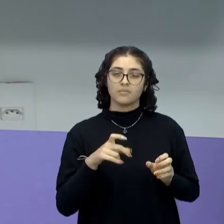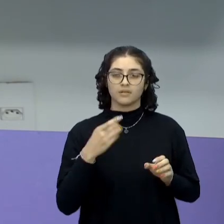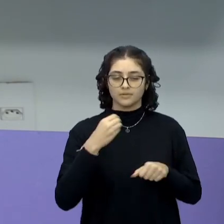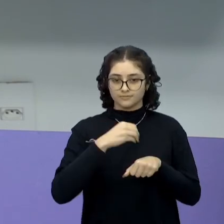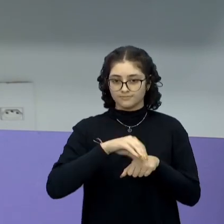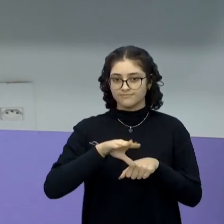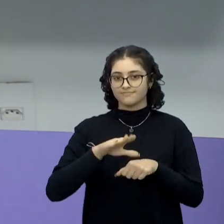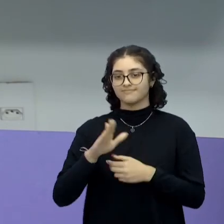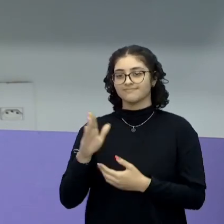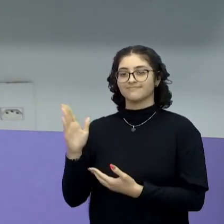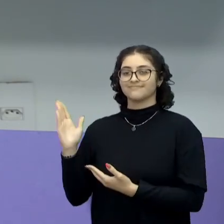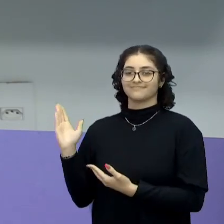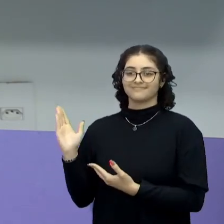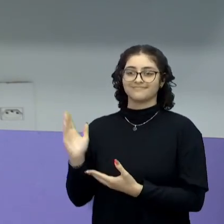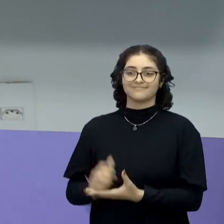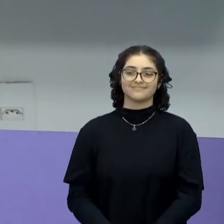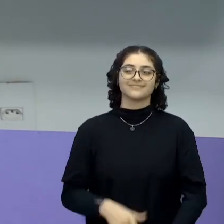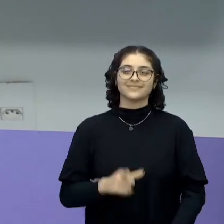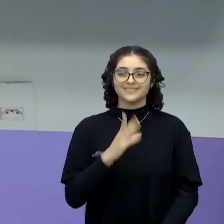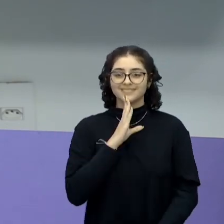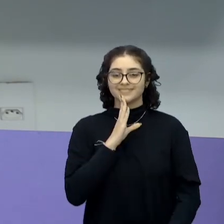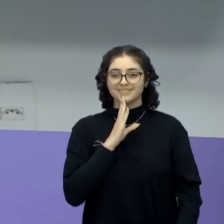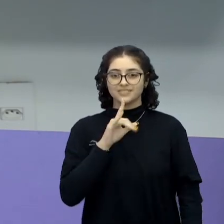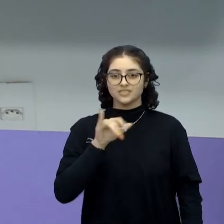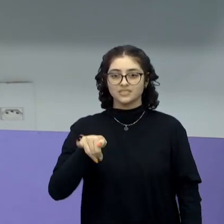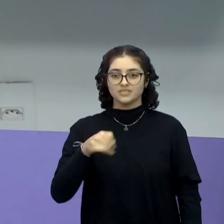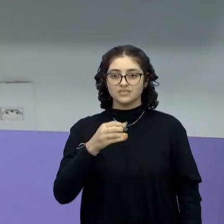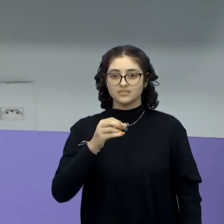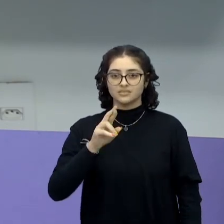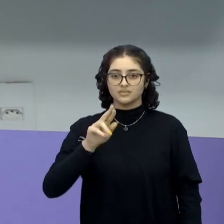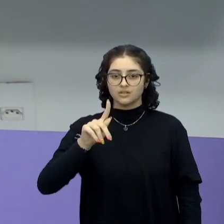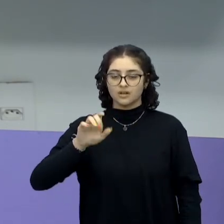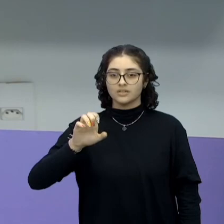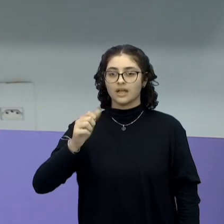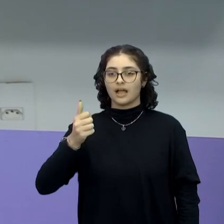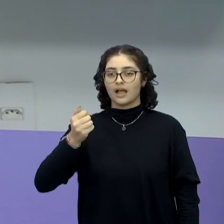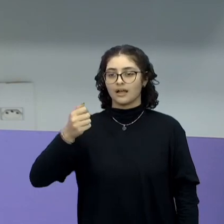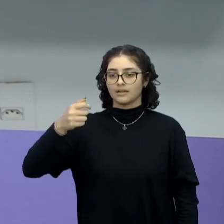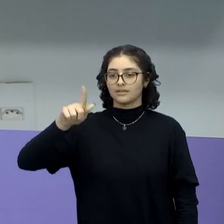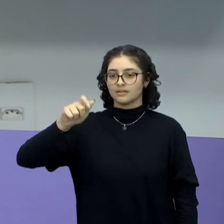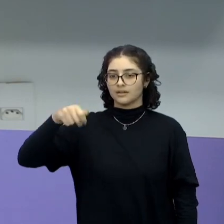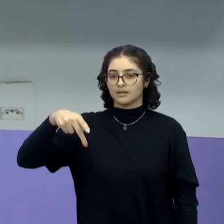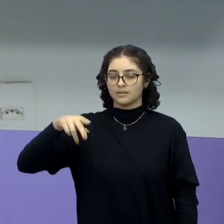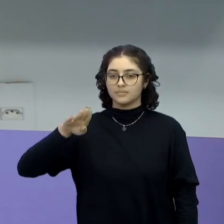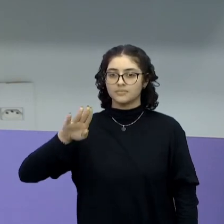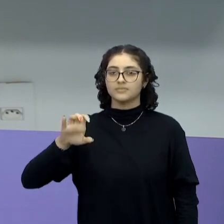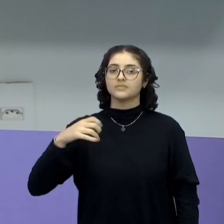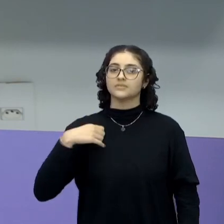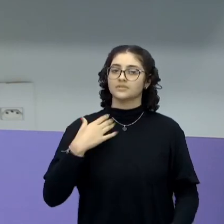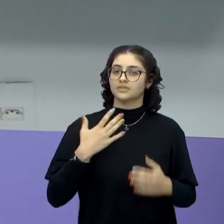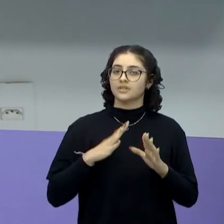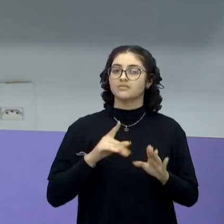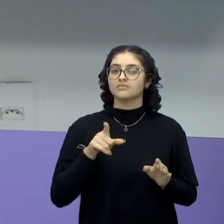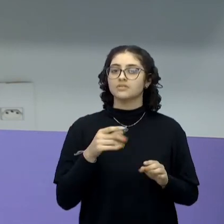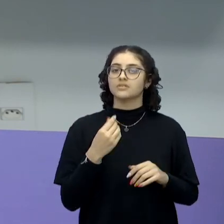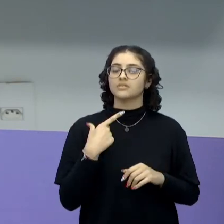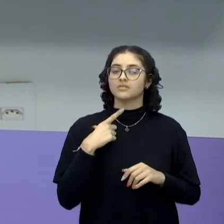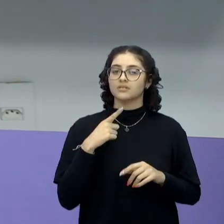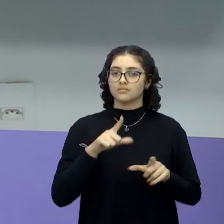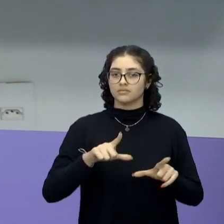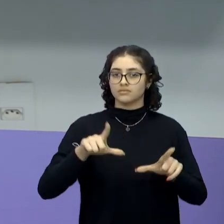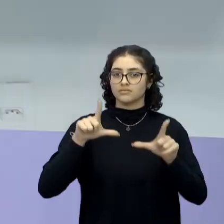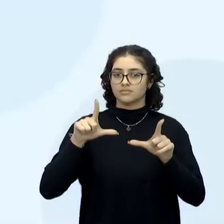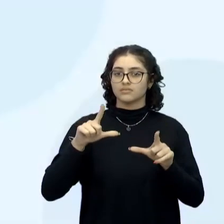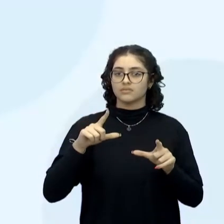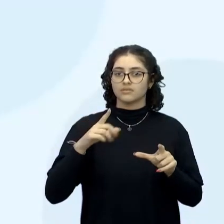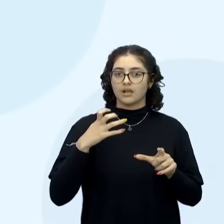sugestão aí, tá? De conhecer um pouquinho mais sobre o trabalho do Giorgio Agamben. Eu deixo aqui para vocês algumas sugestões na tela para quem